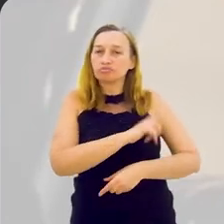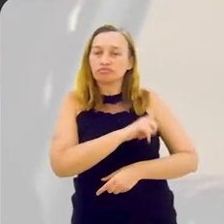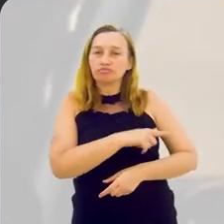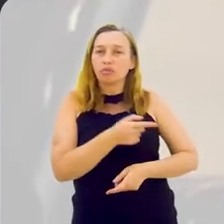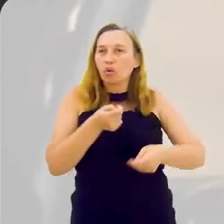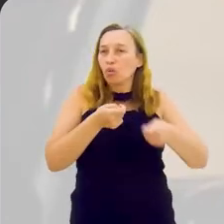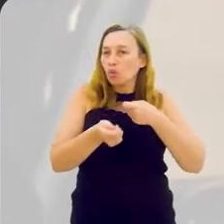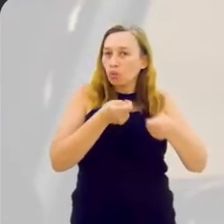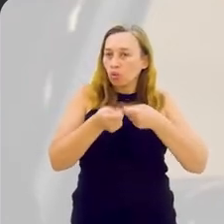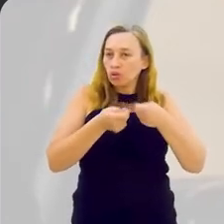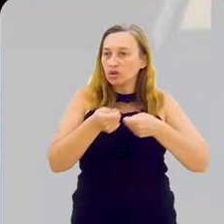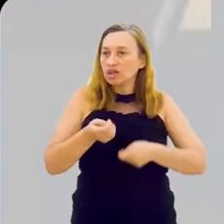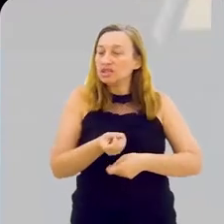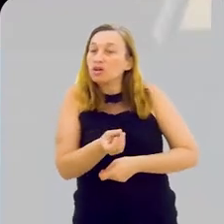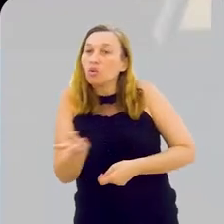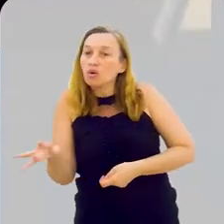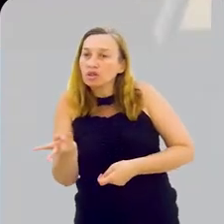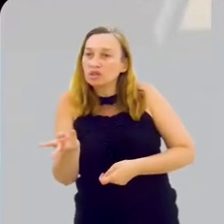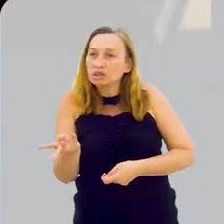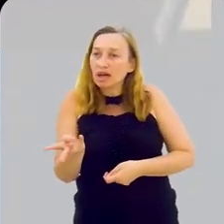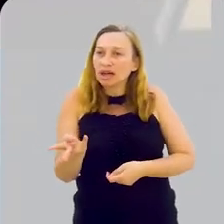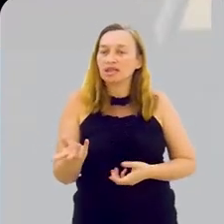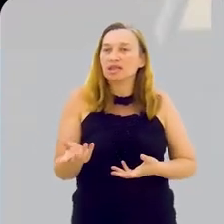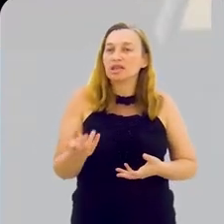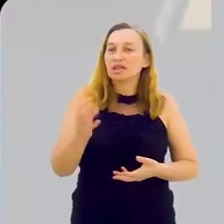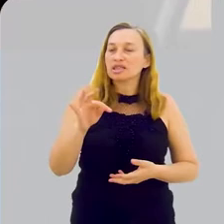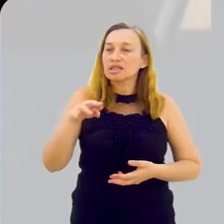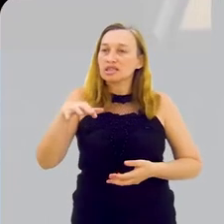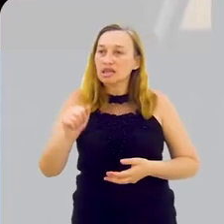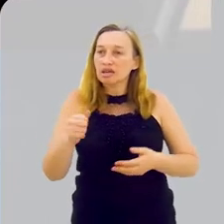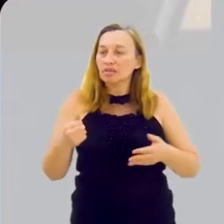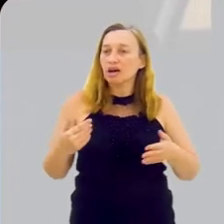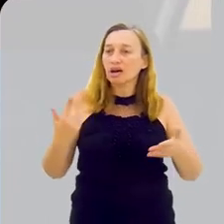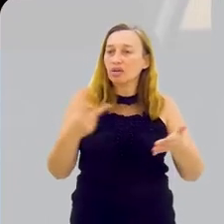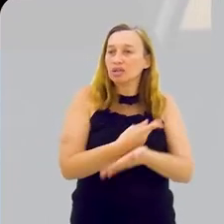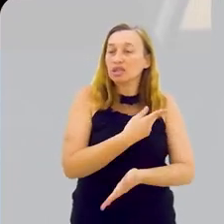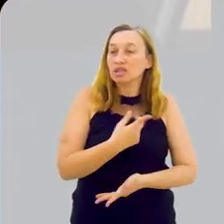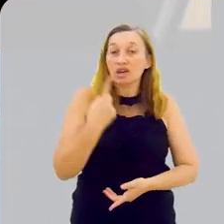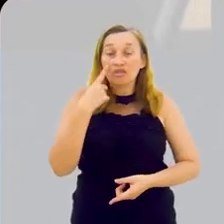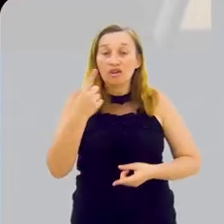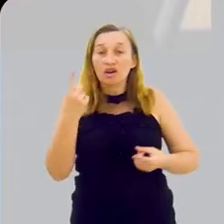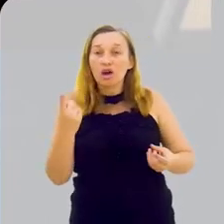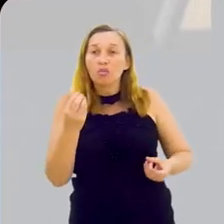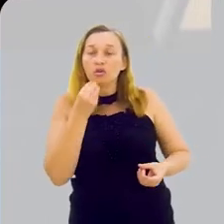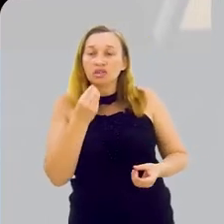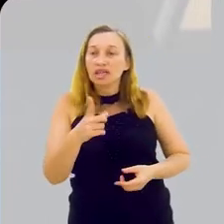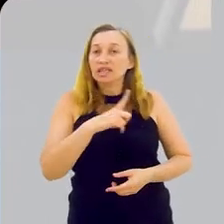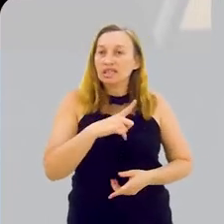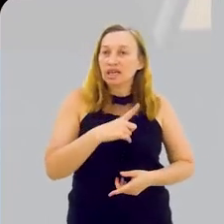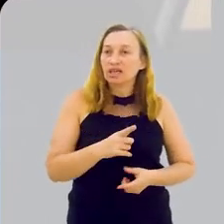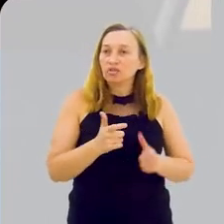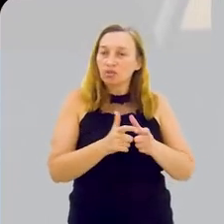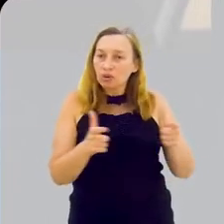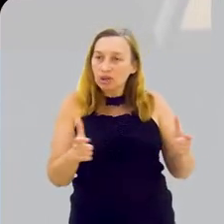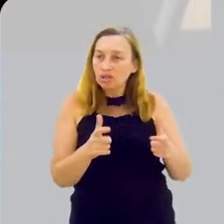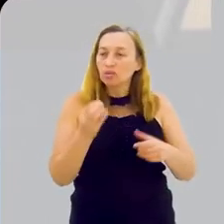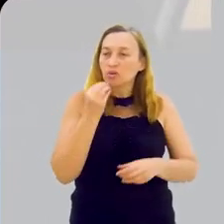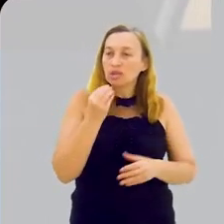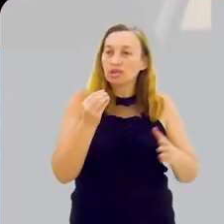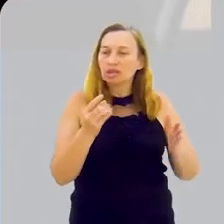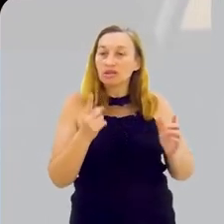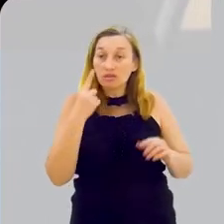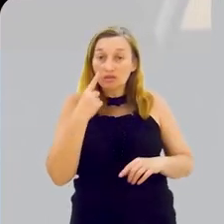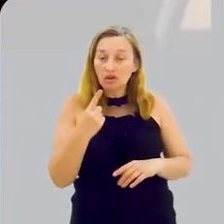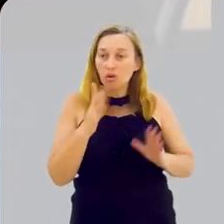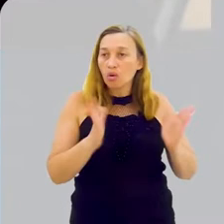aproveitar, como a gente não controla essa competitividade quando vem do ponto de vista sistêmico, ela interfere, a gente tem que ver quais são as oportunidades que